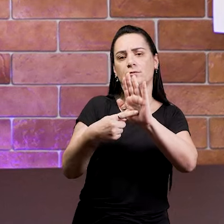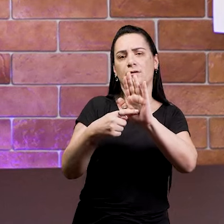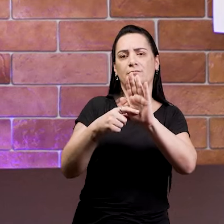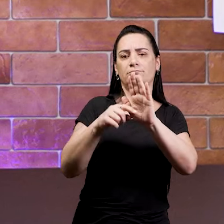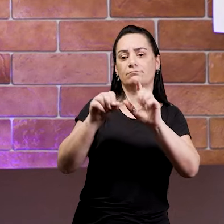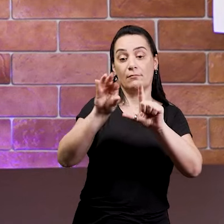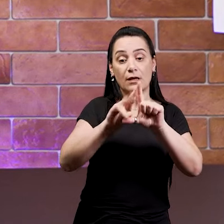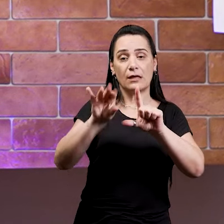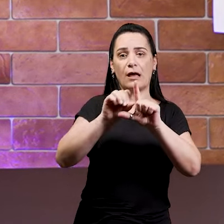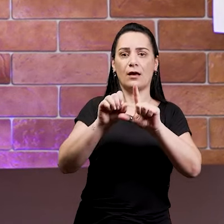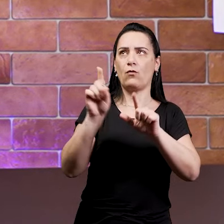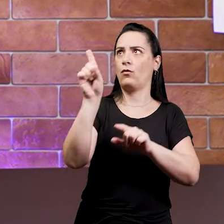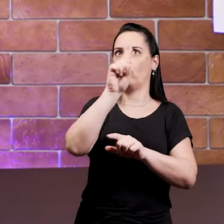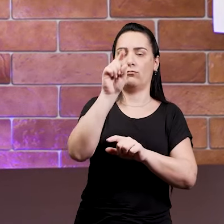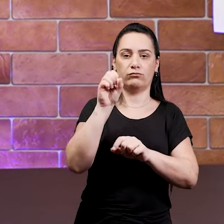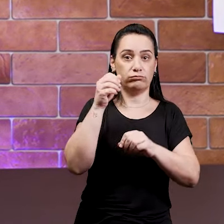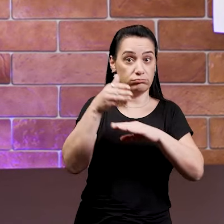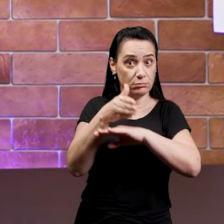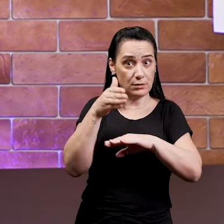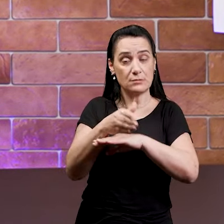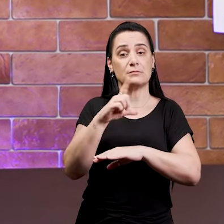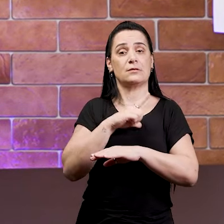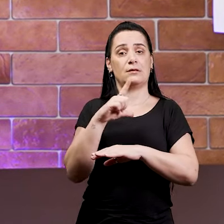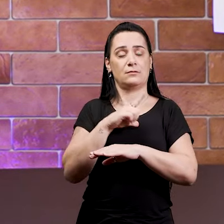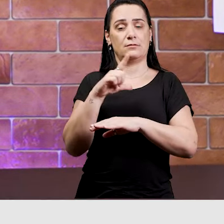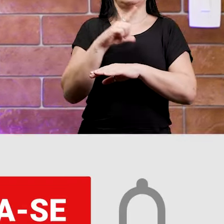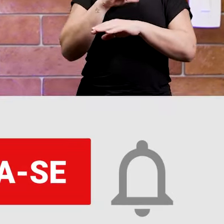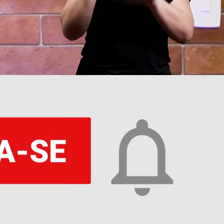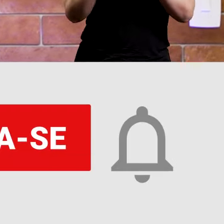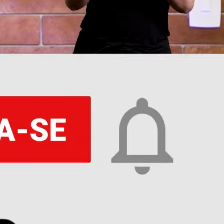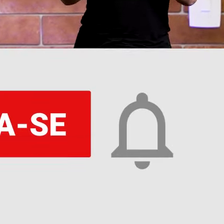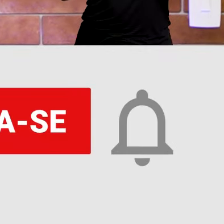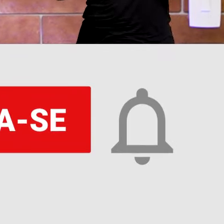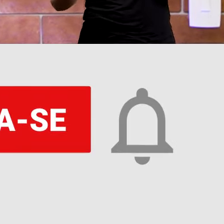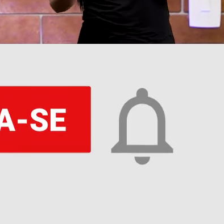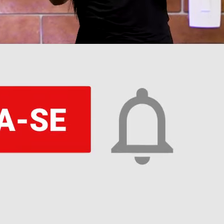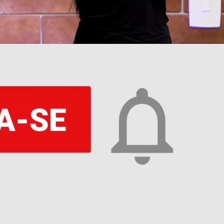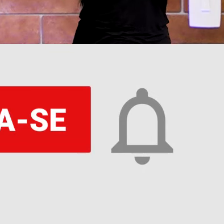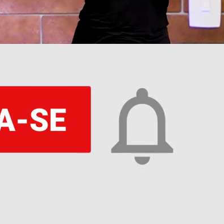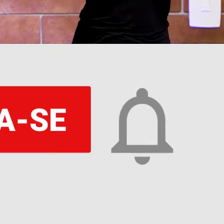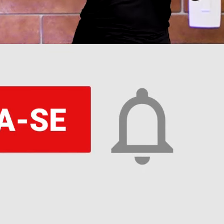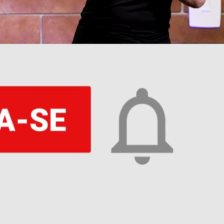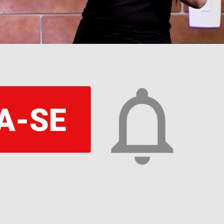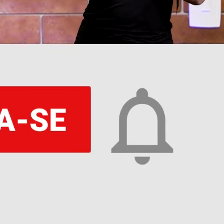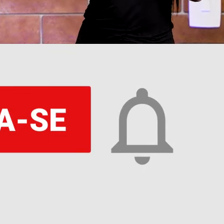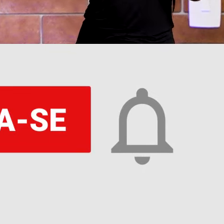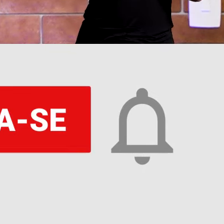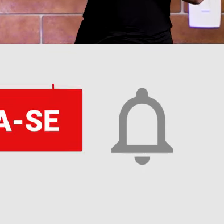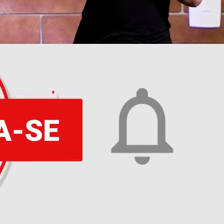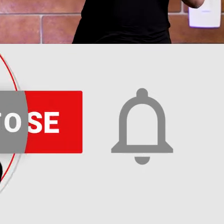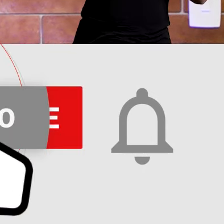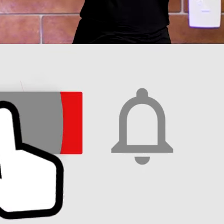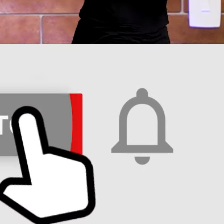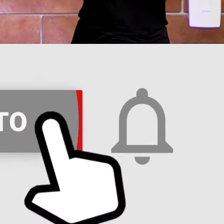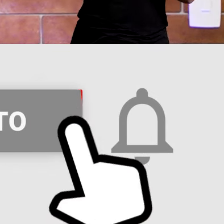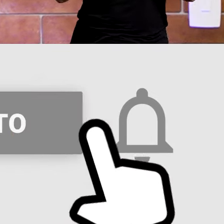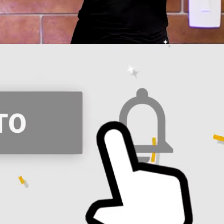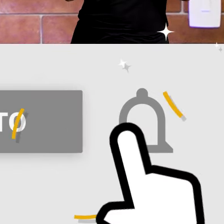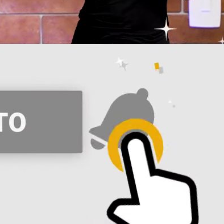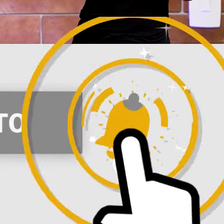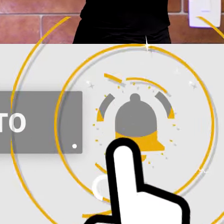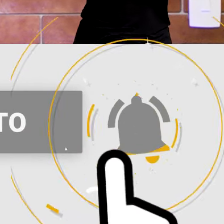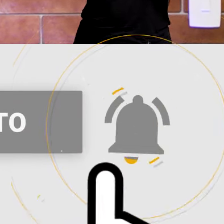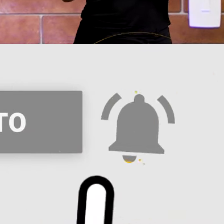de acessar o nosso QR Code, que está aparecendo aqui na tela. E claro, curte, compartilha e não deixe de ativar o sininho para